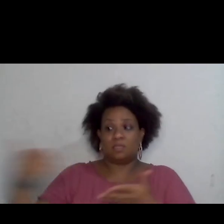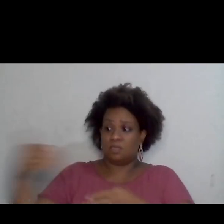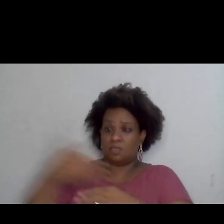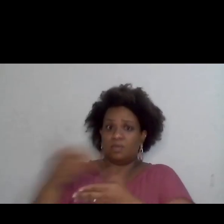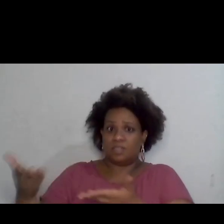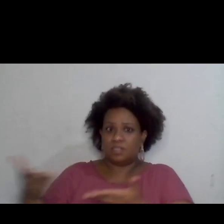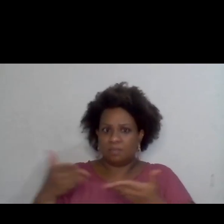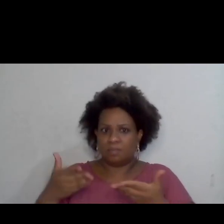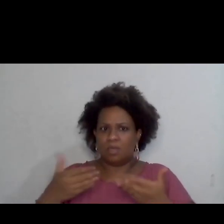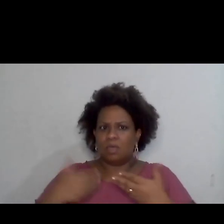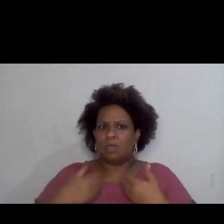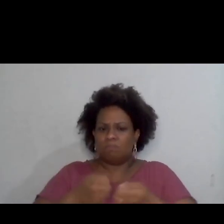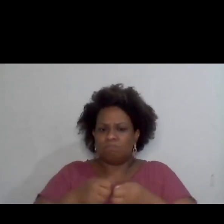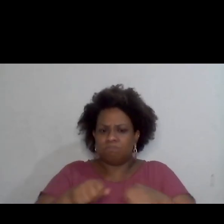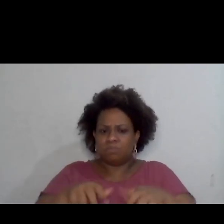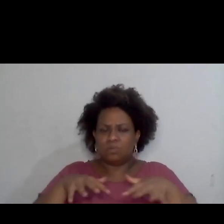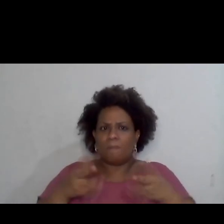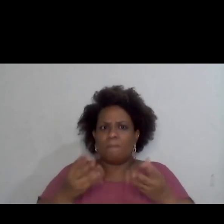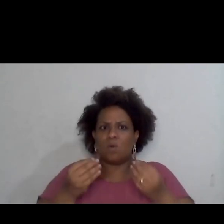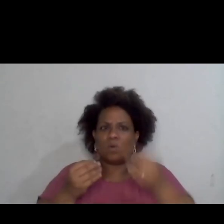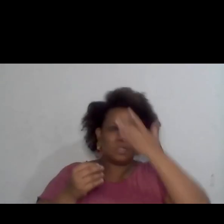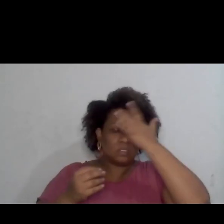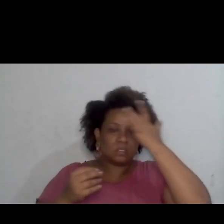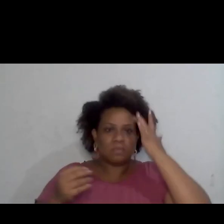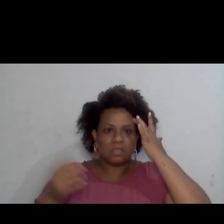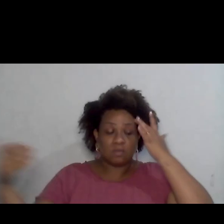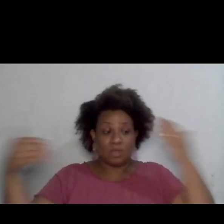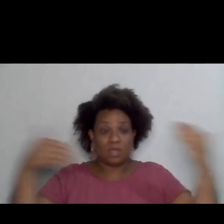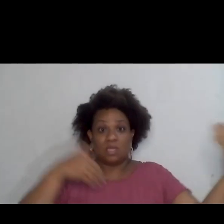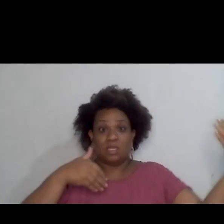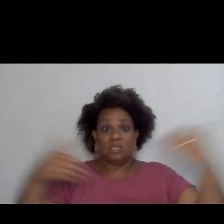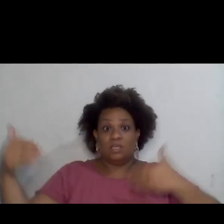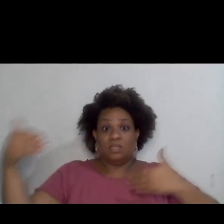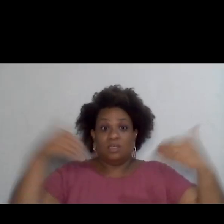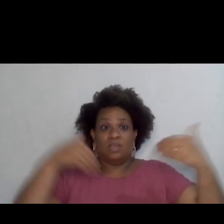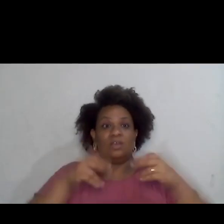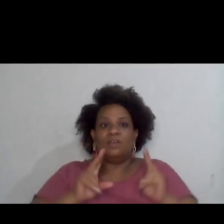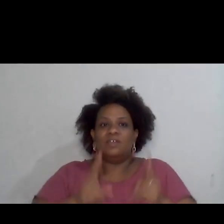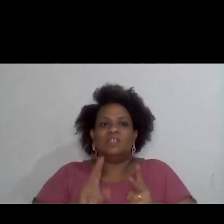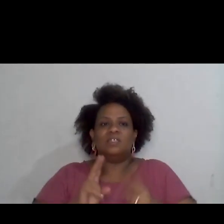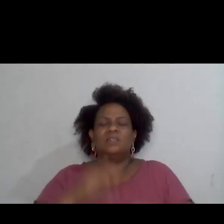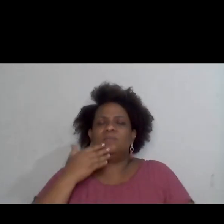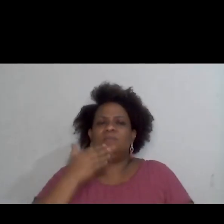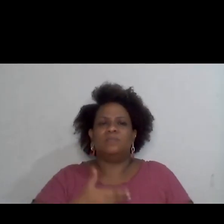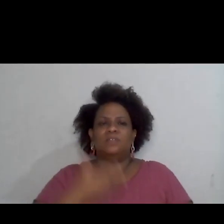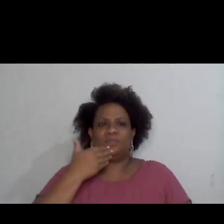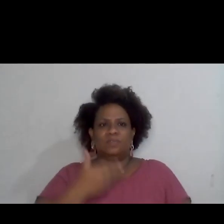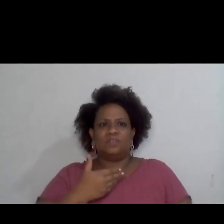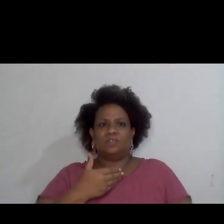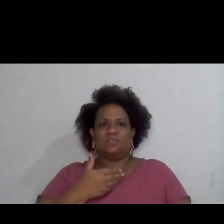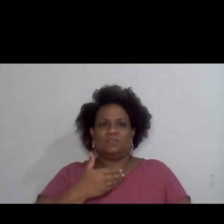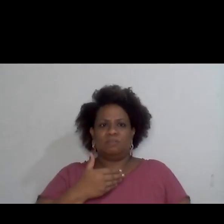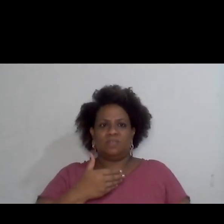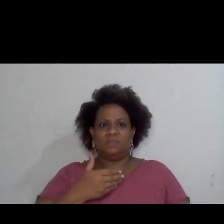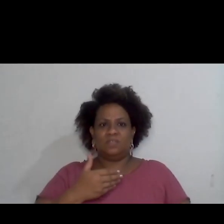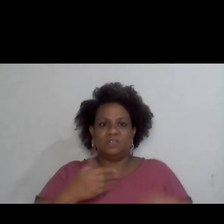recebido muita gente na FUNCEB desde que entrou, os pedidos são imensos, é enorme a lista de pessoas